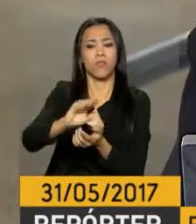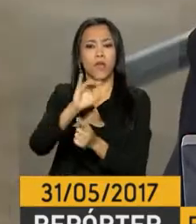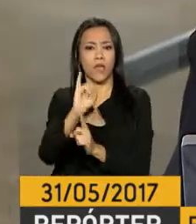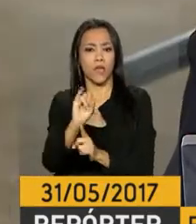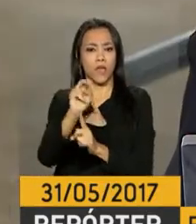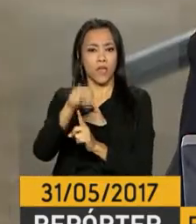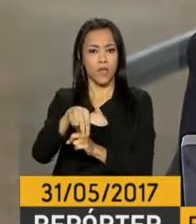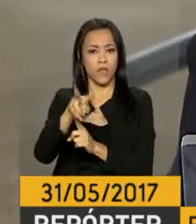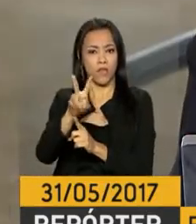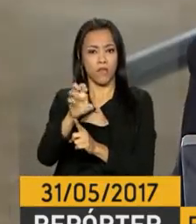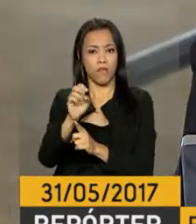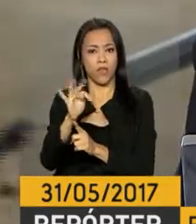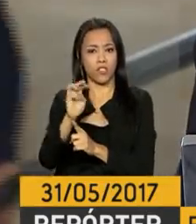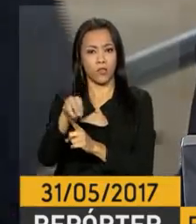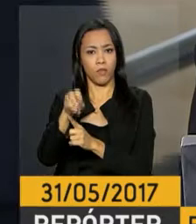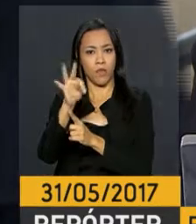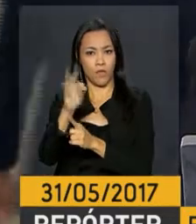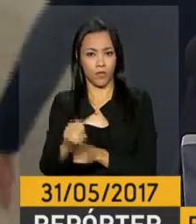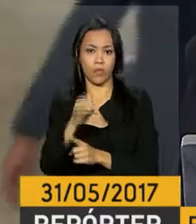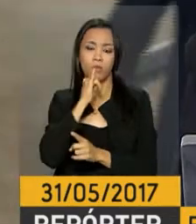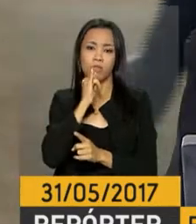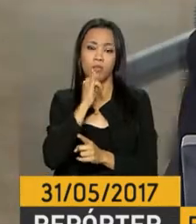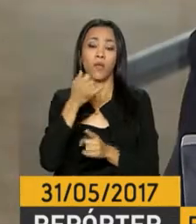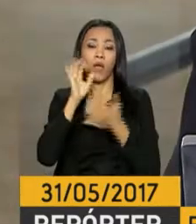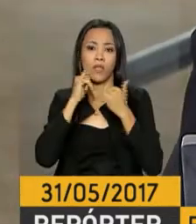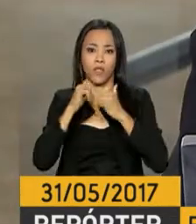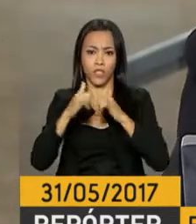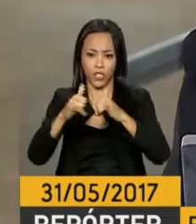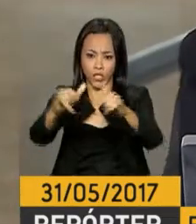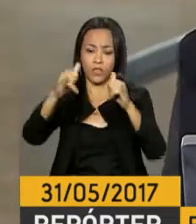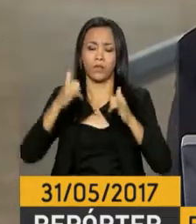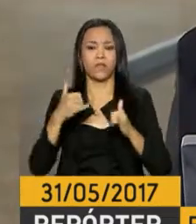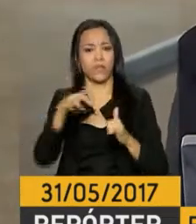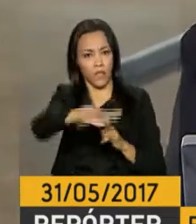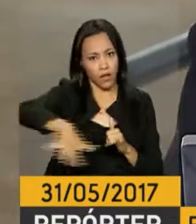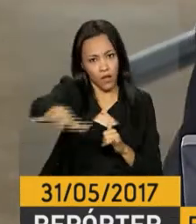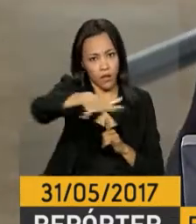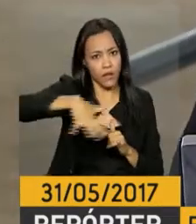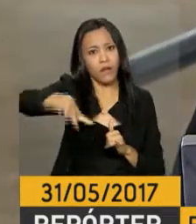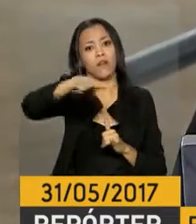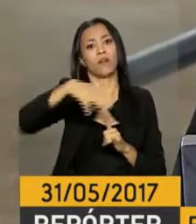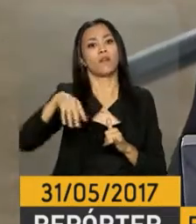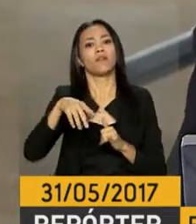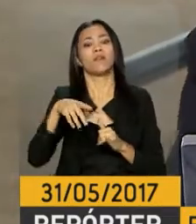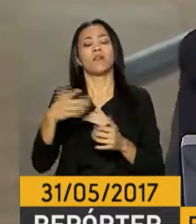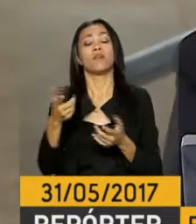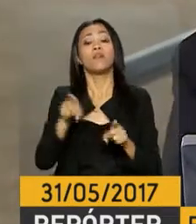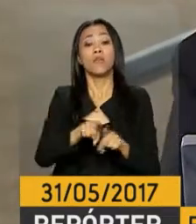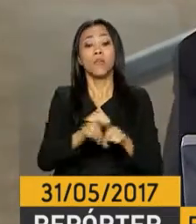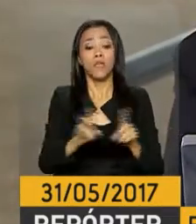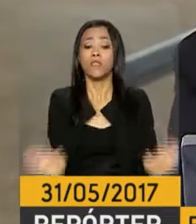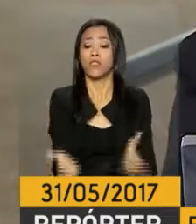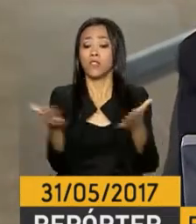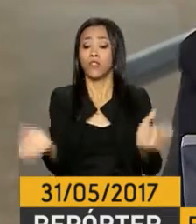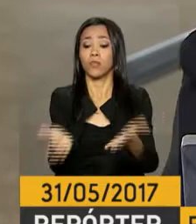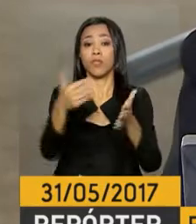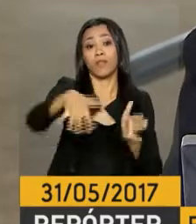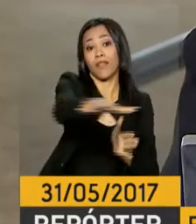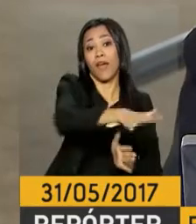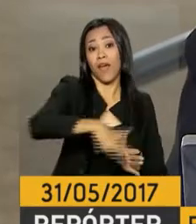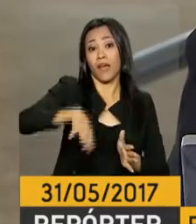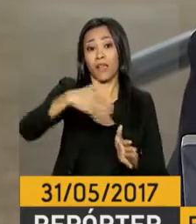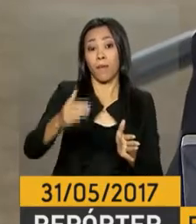na produção de energia sustentável, ou seja, investimento, também no estímulo à produção orgânica